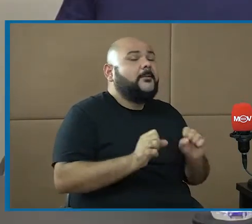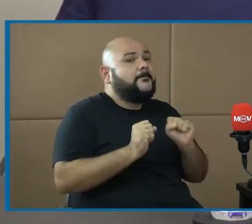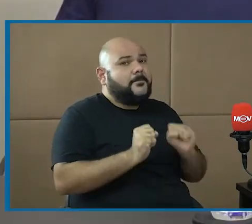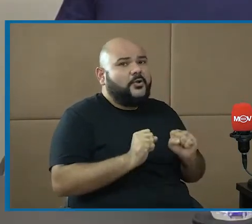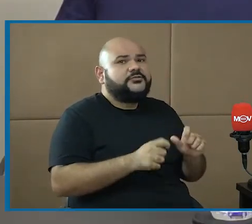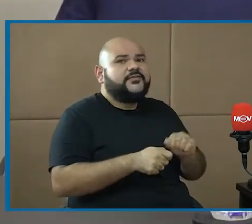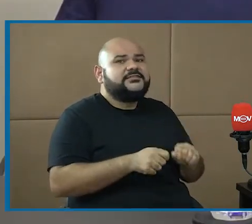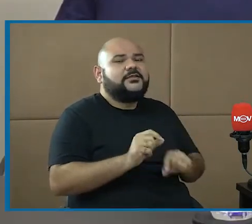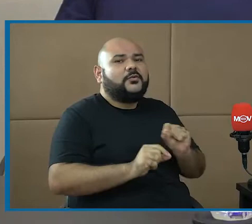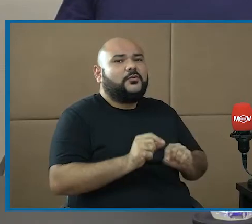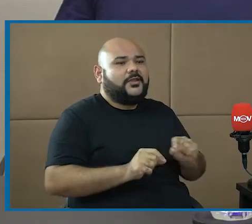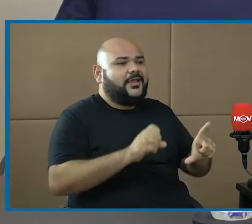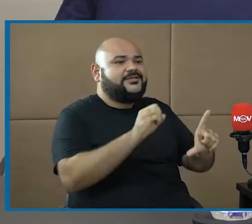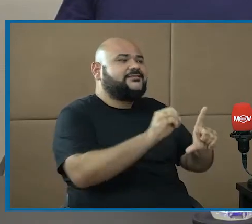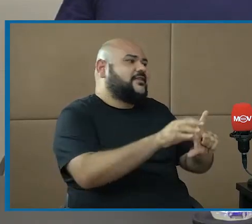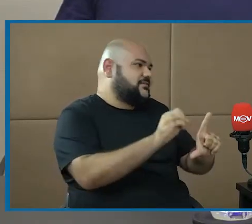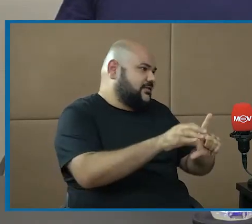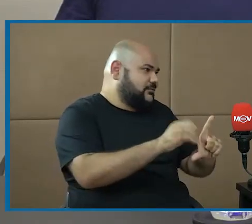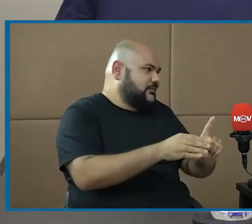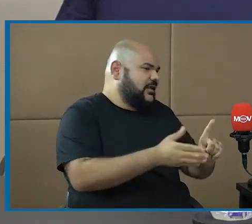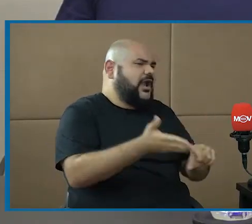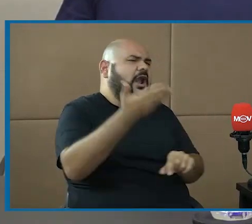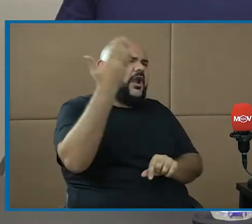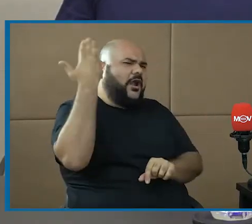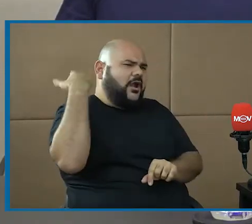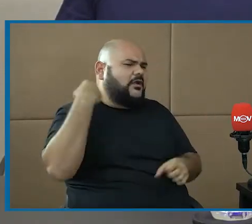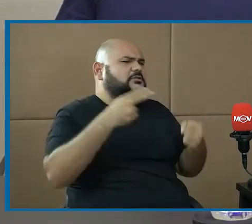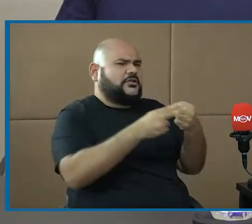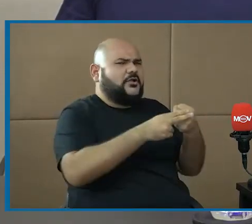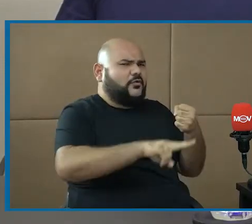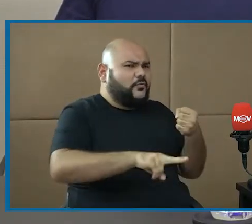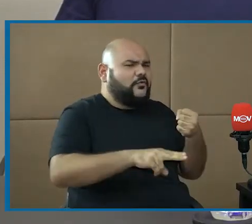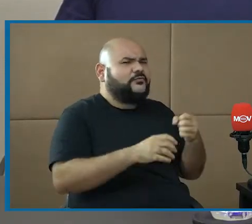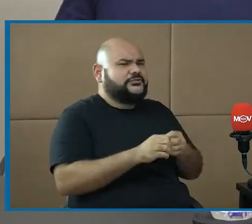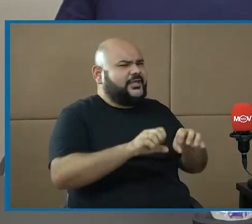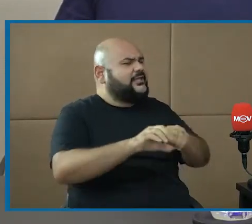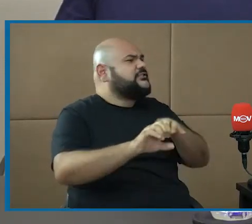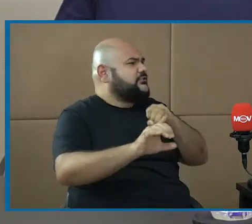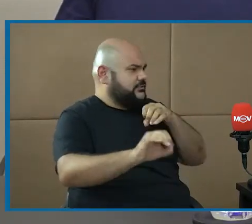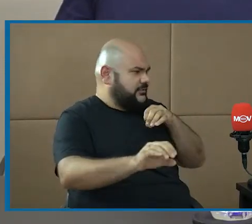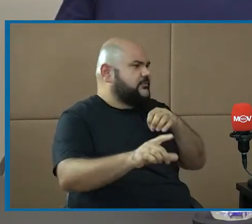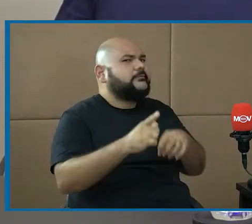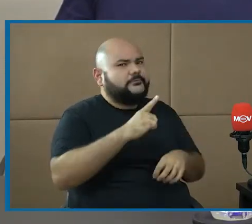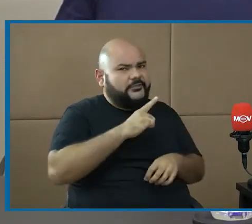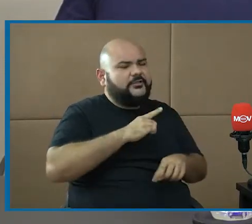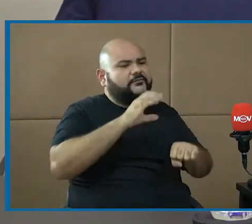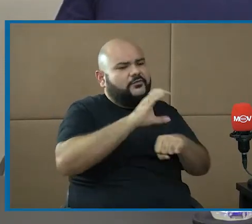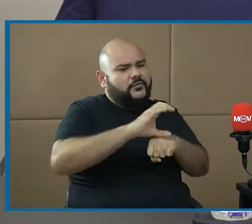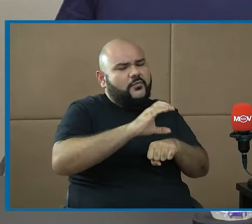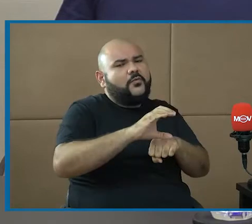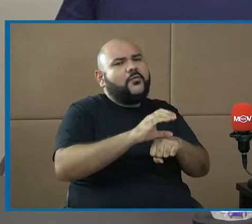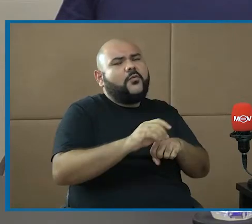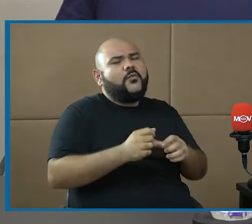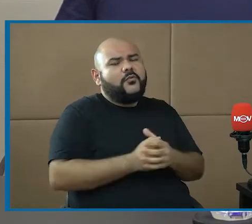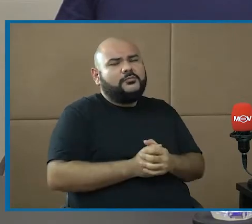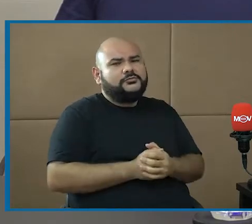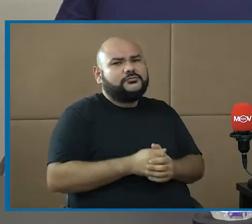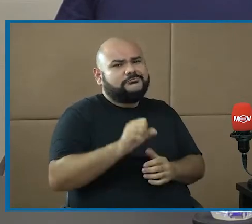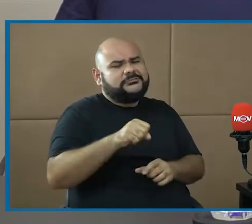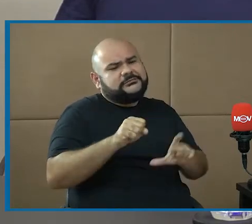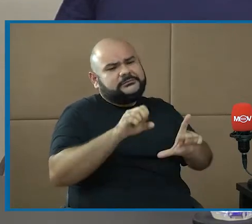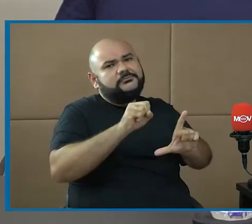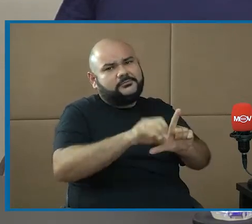é a licenciatura. A UFES já ofertou no modo no modo à distância, né? EAD, ok?